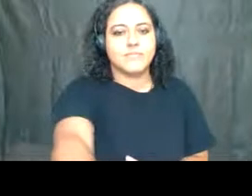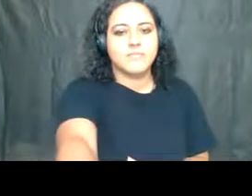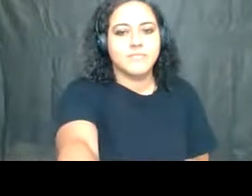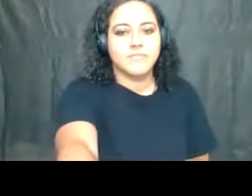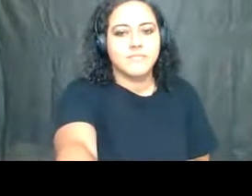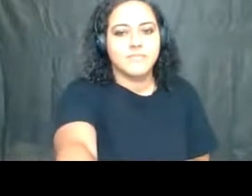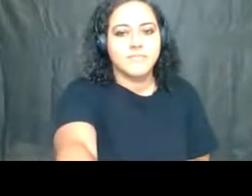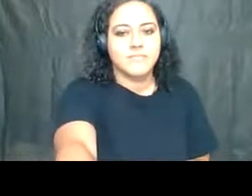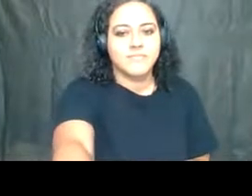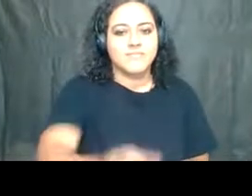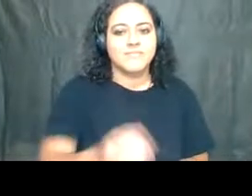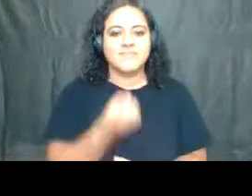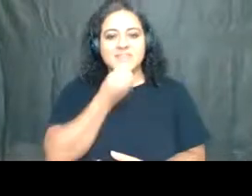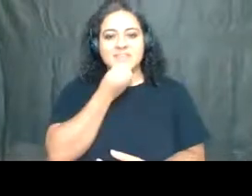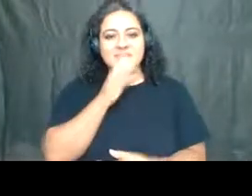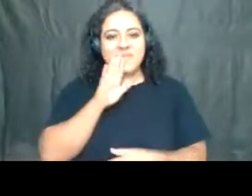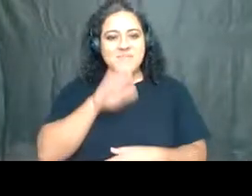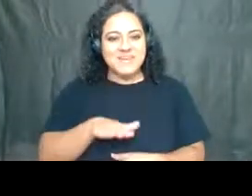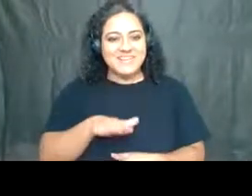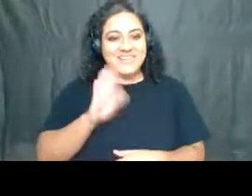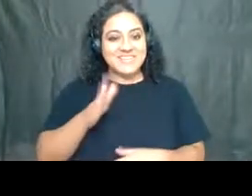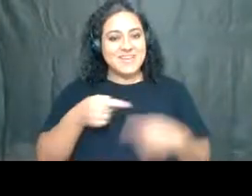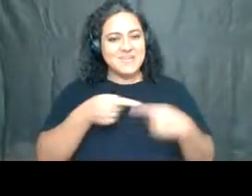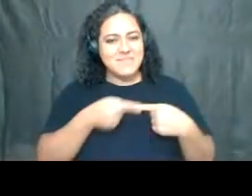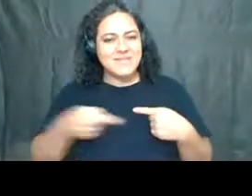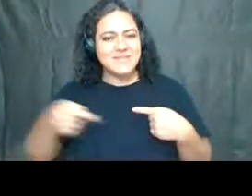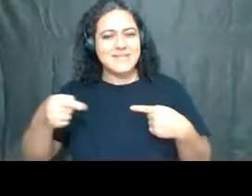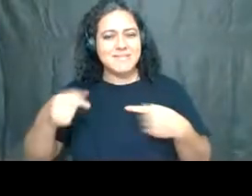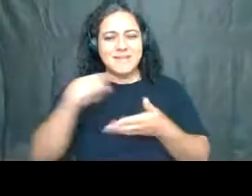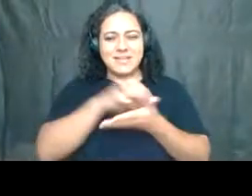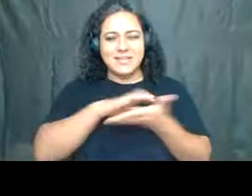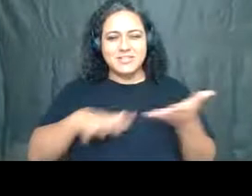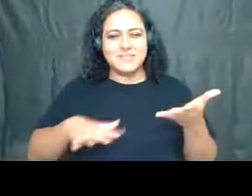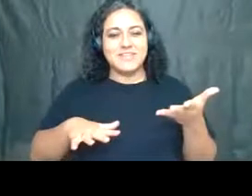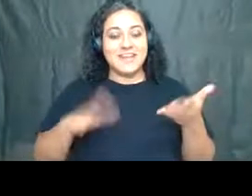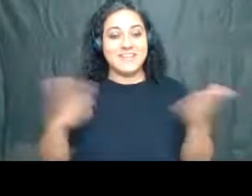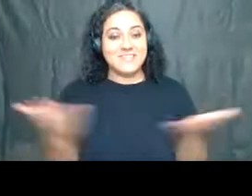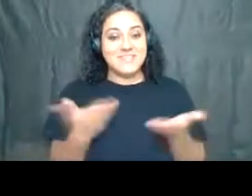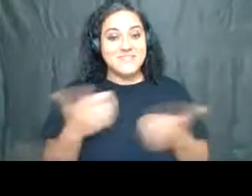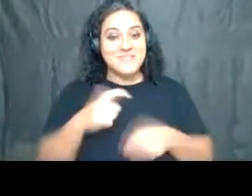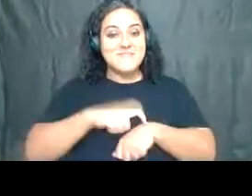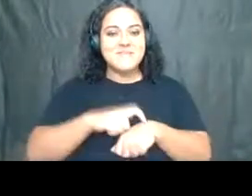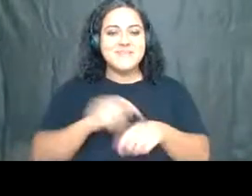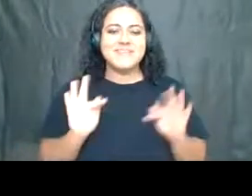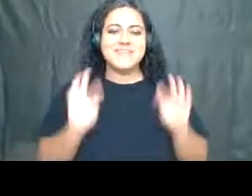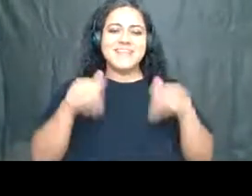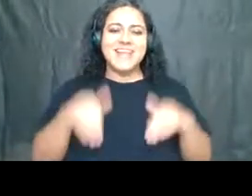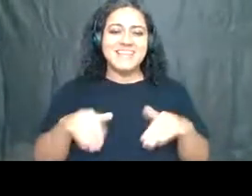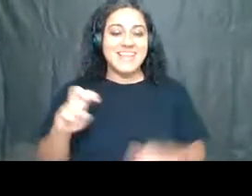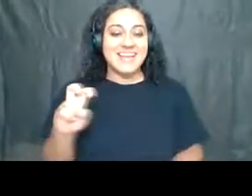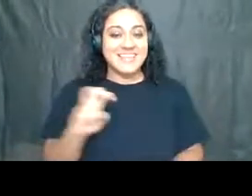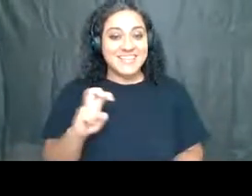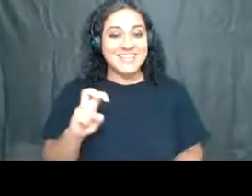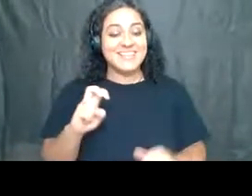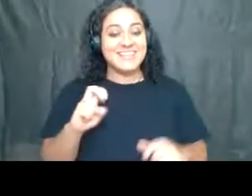Boa tarde. Após uma semana intensa de atividades, chegamos ao momento de encerramento da quinta jornada